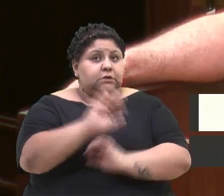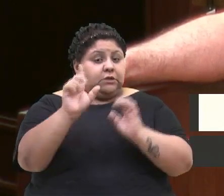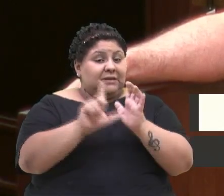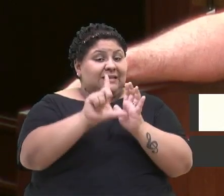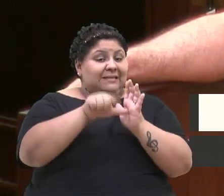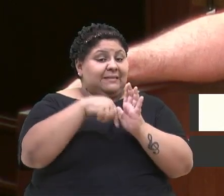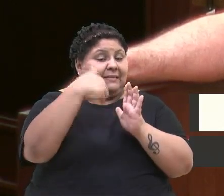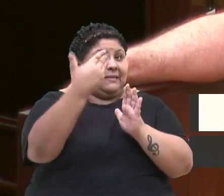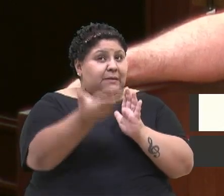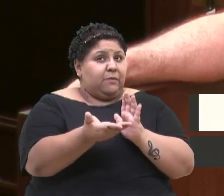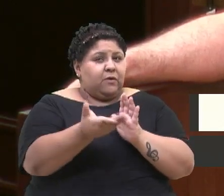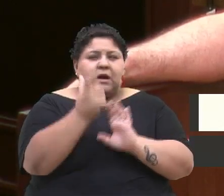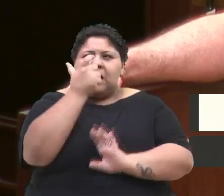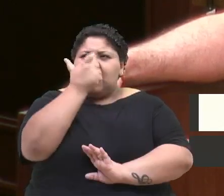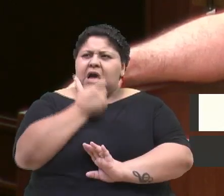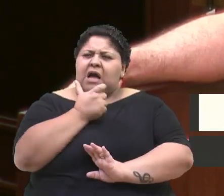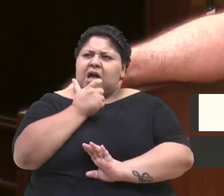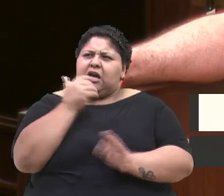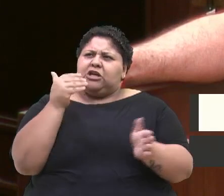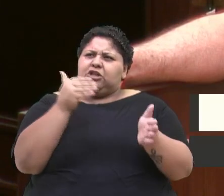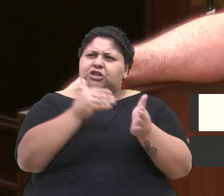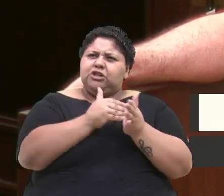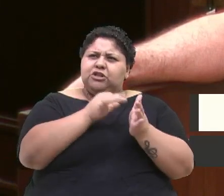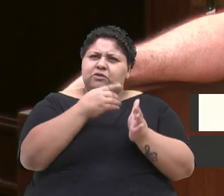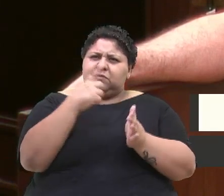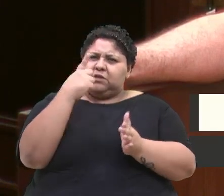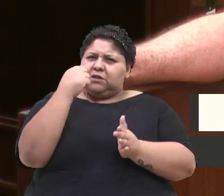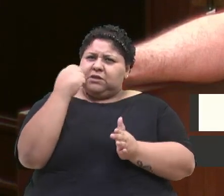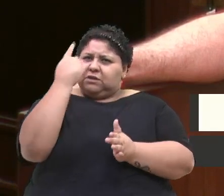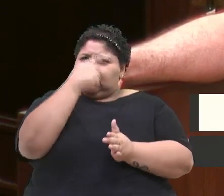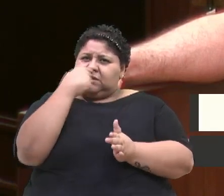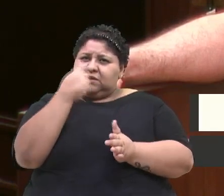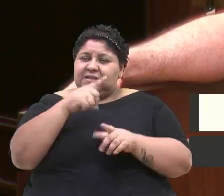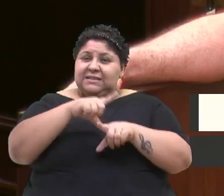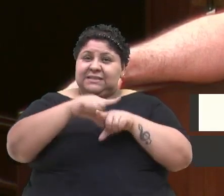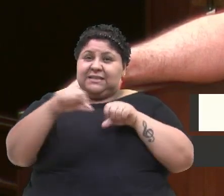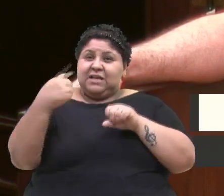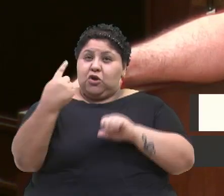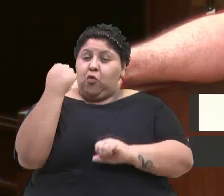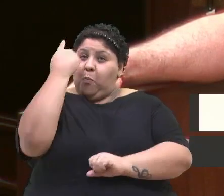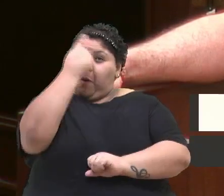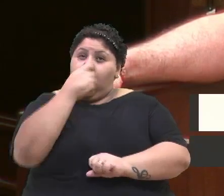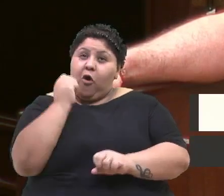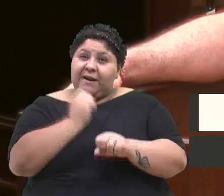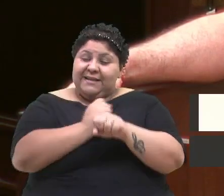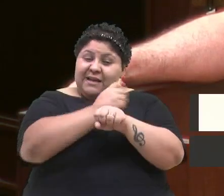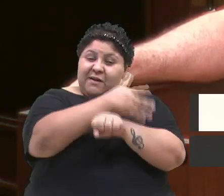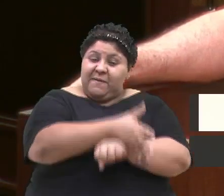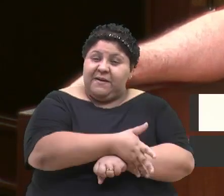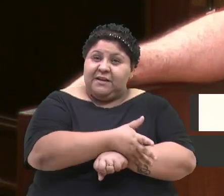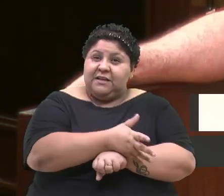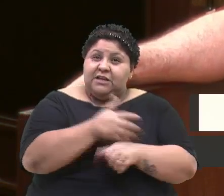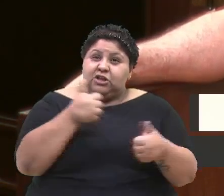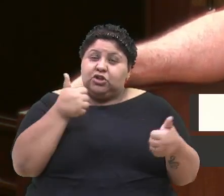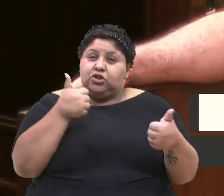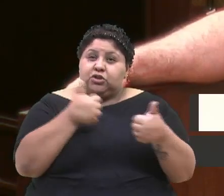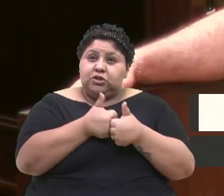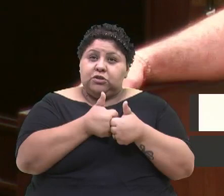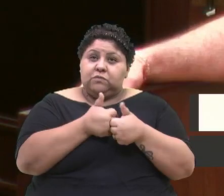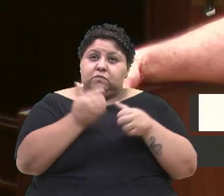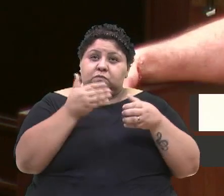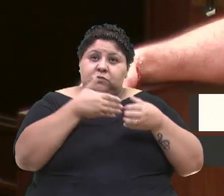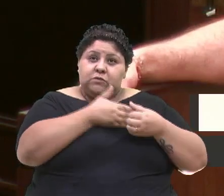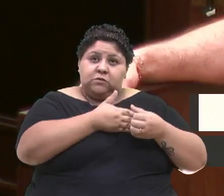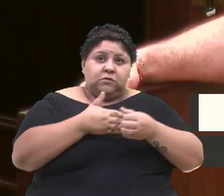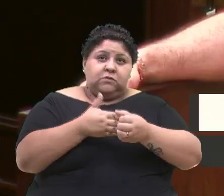posteriormente, acho que cheguei umas 10 horas, fui sair 1h da manhã, junto com a Andressa, estivemos lá, acompanhei,